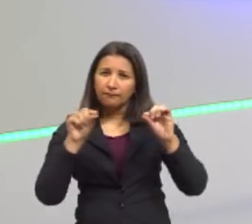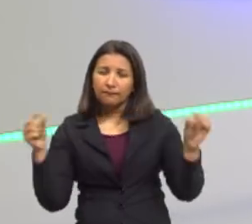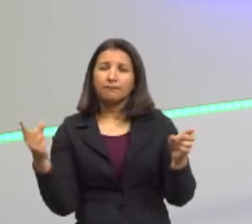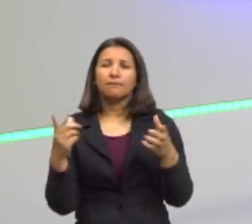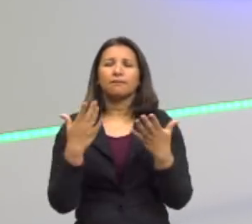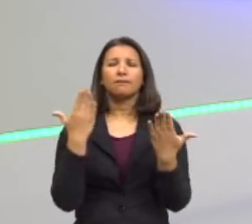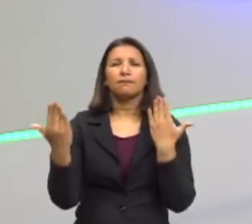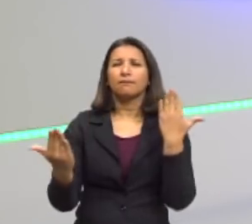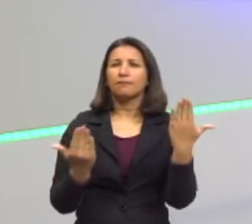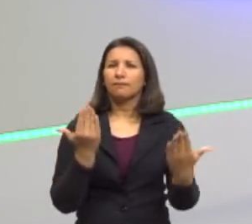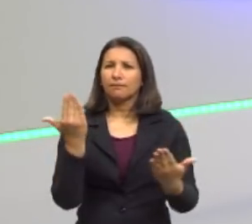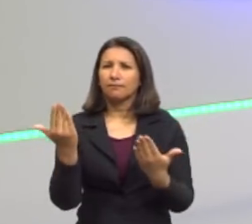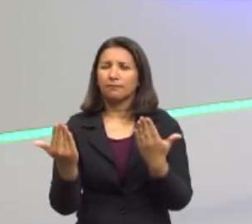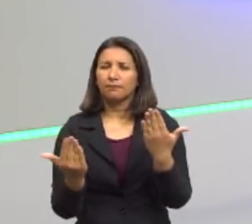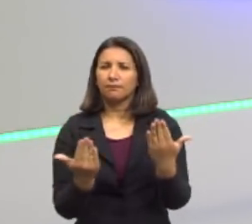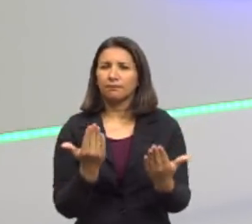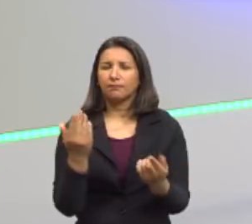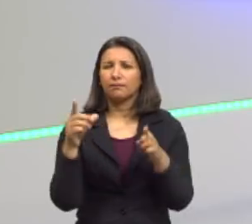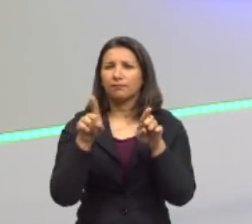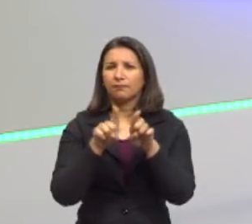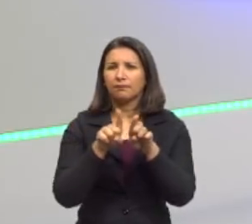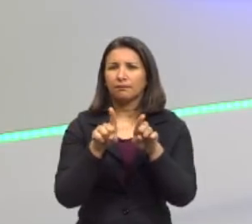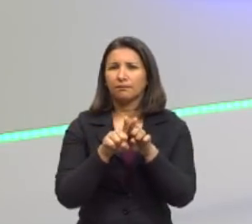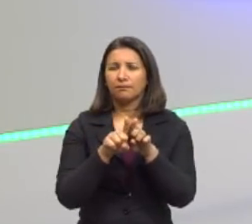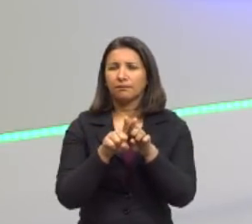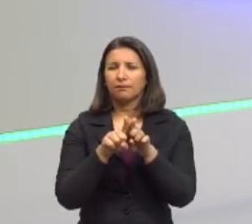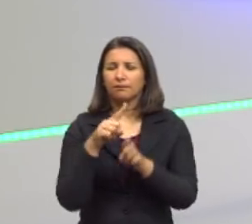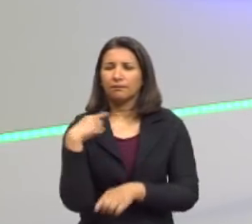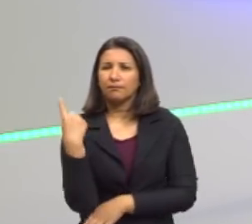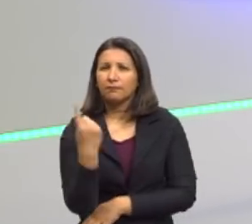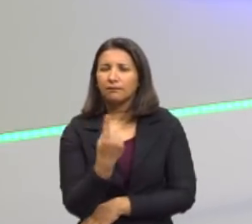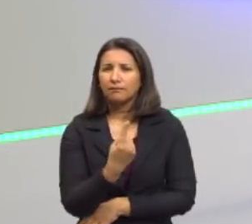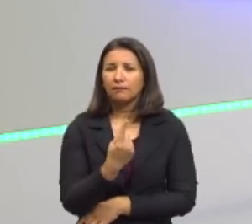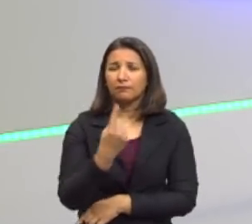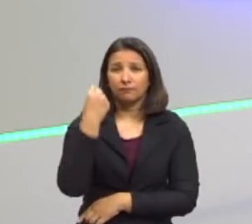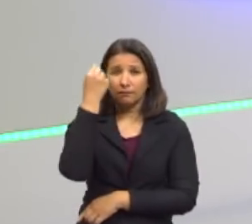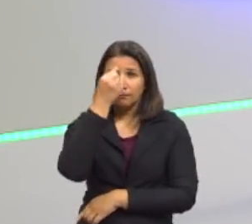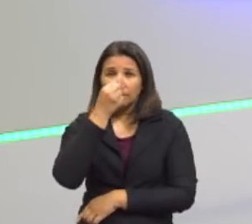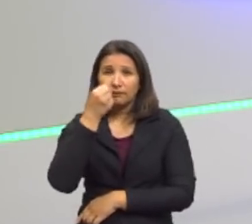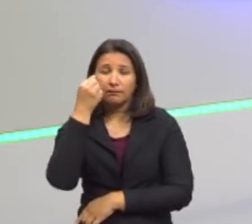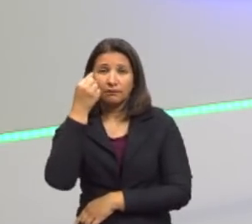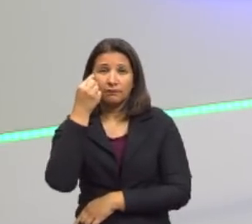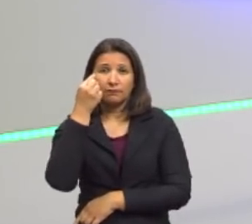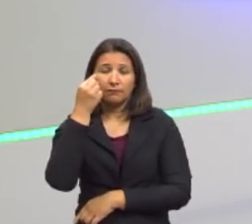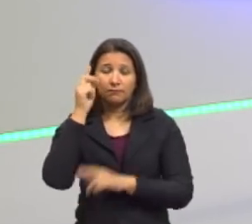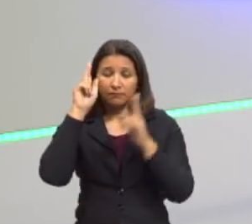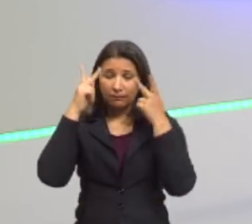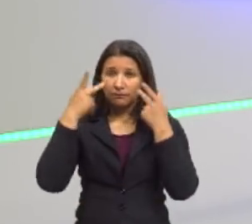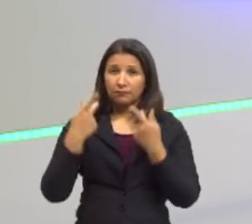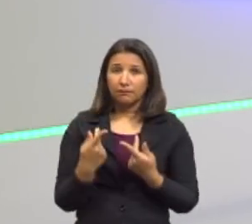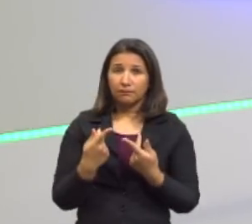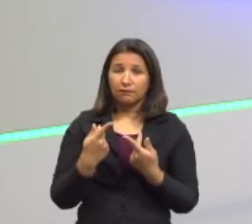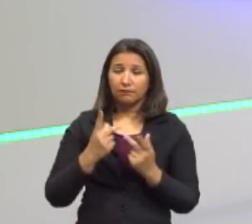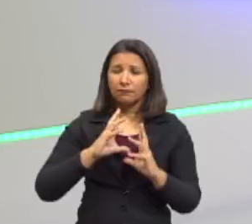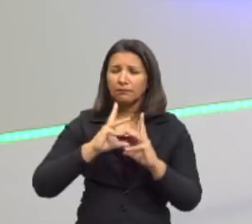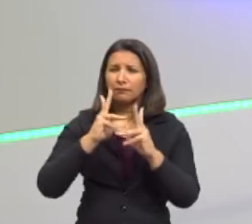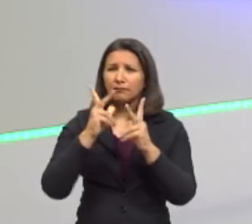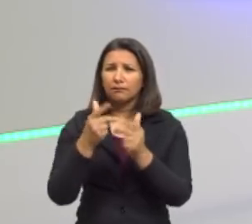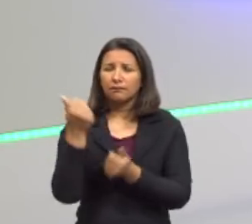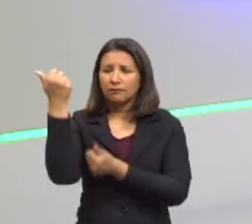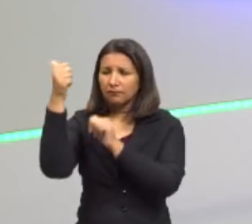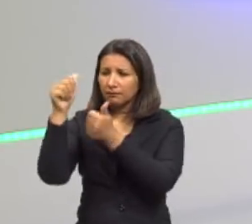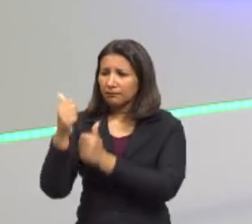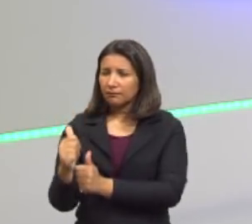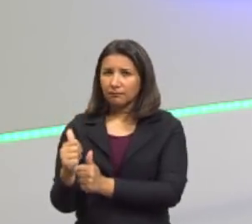comparar com o nosso olho, com o olho humano, né? Todas as imagens que se formam no nosso